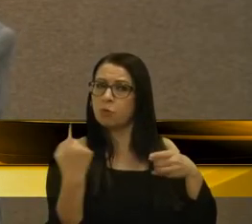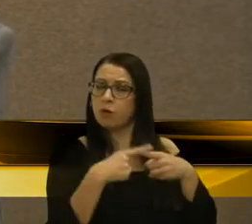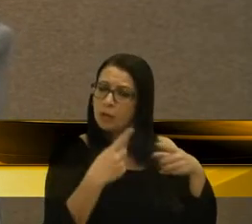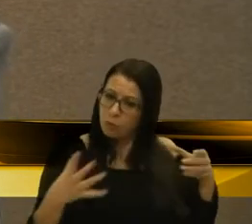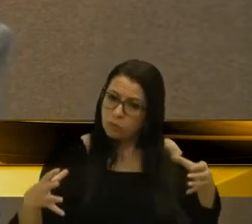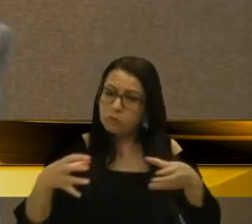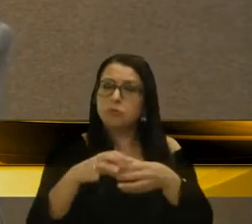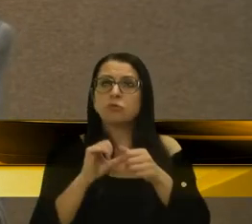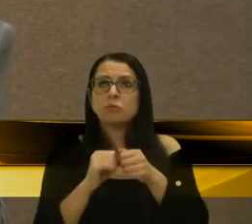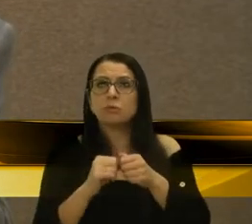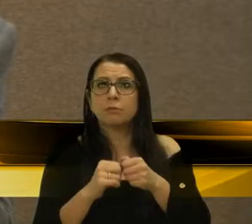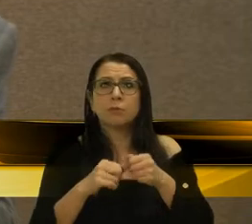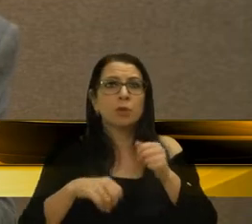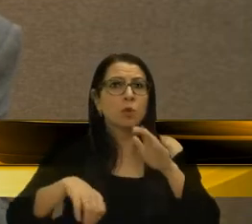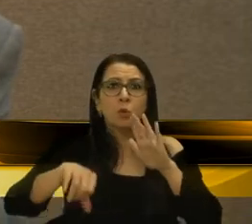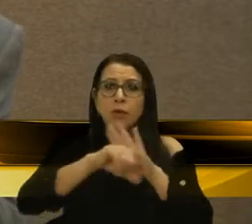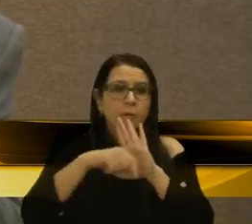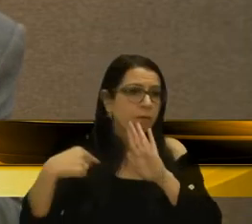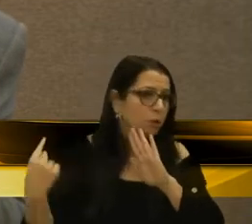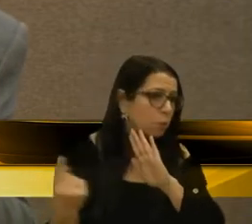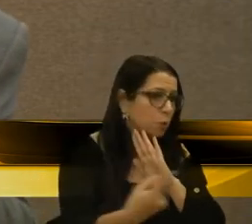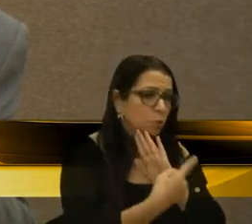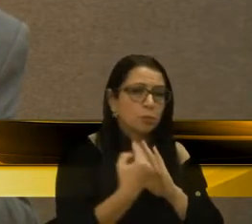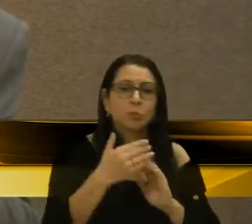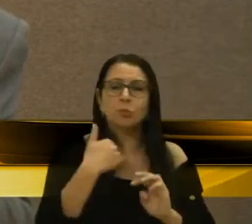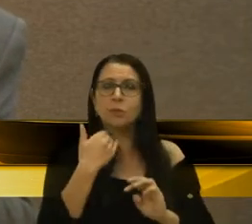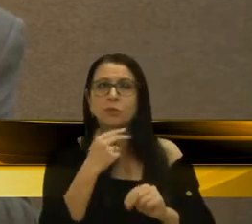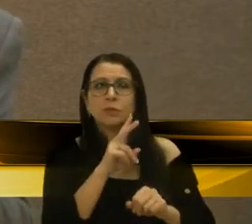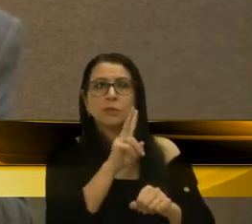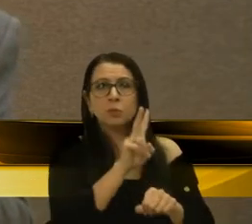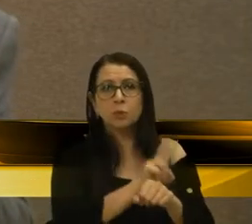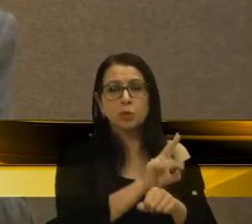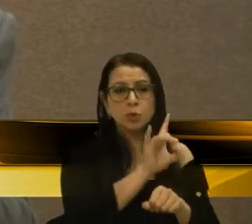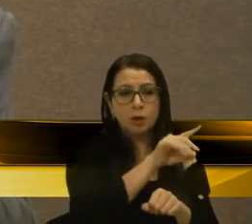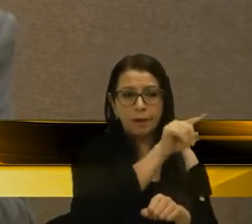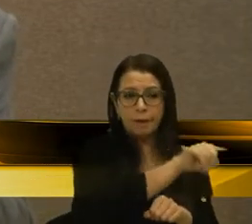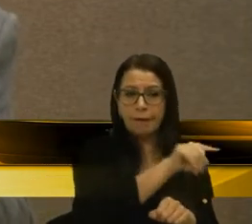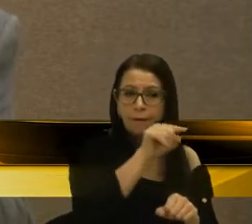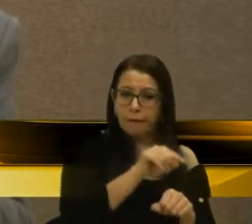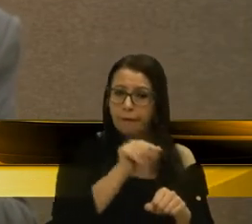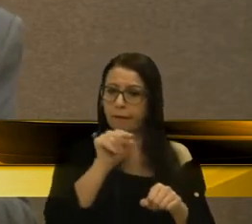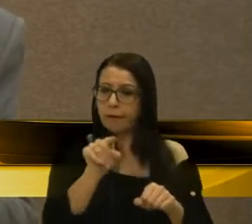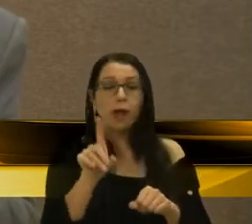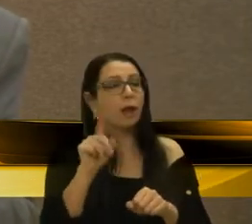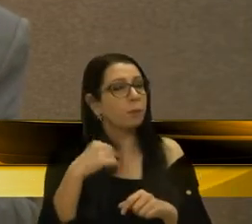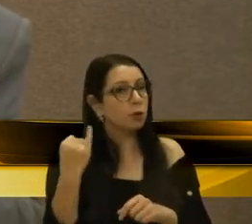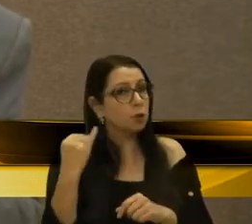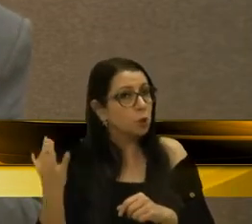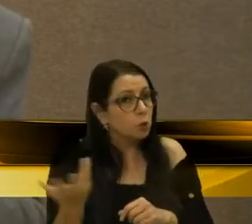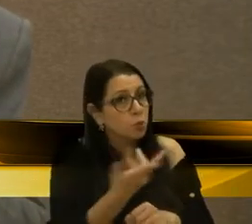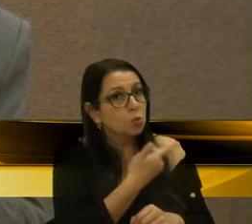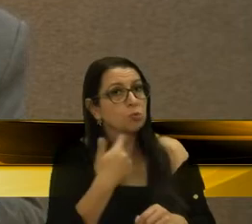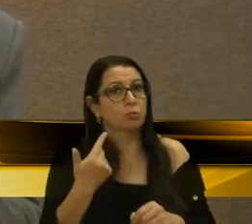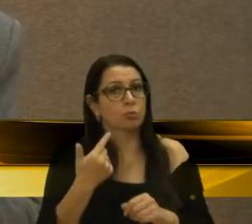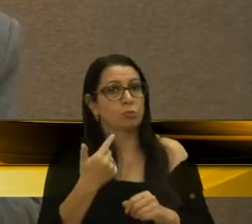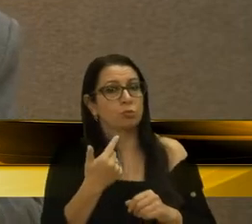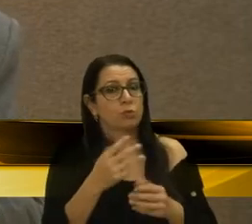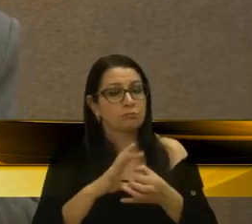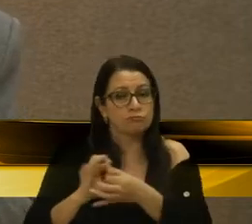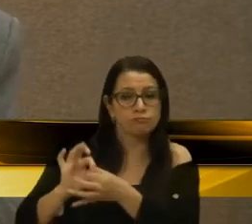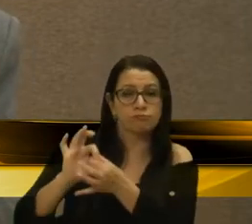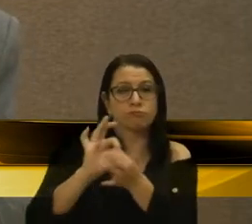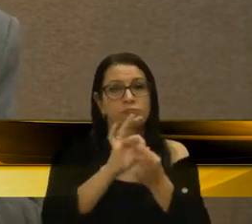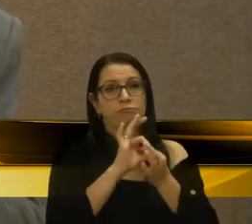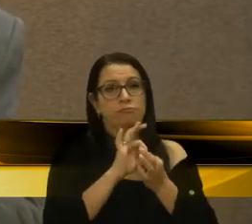rodas. E não adianta nós proteger um ou outro ponto. É importante, mas nós precisamos integrar